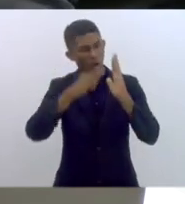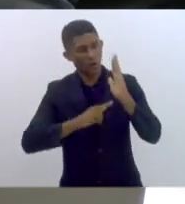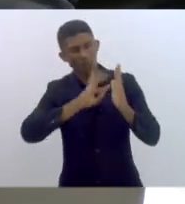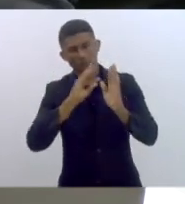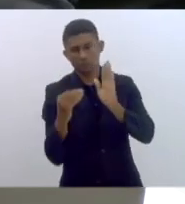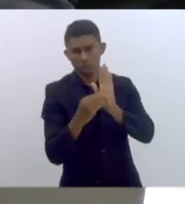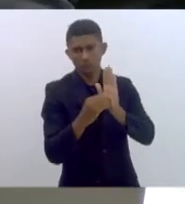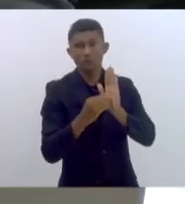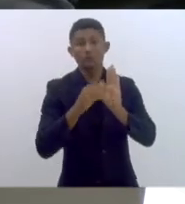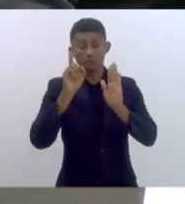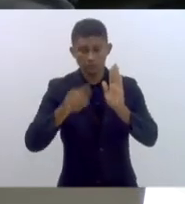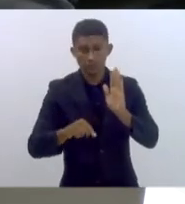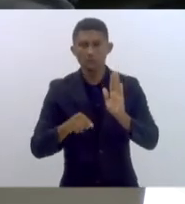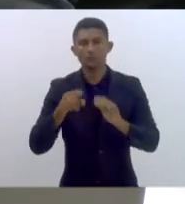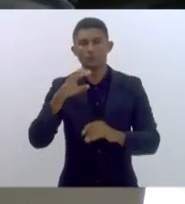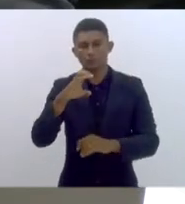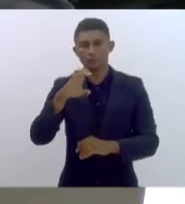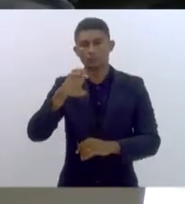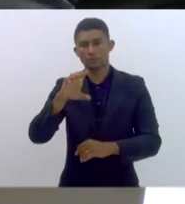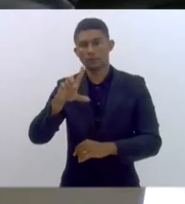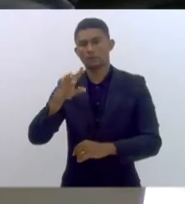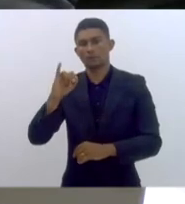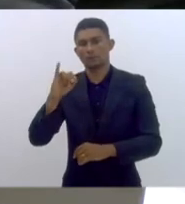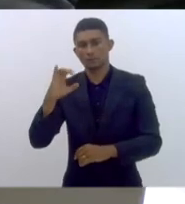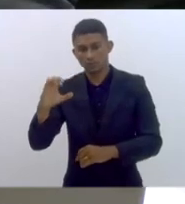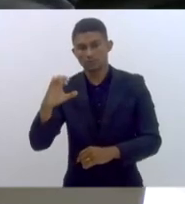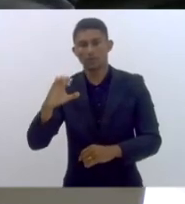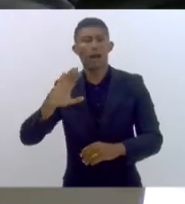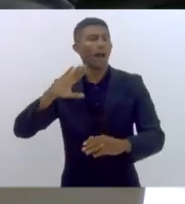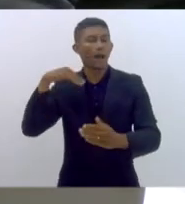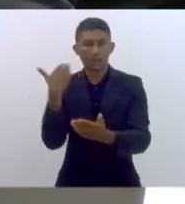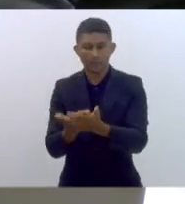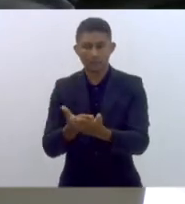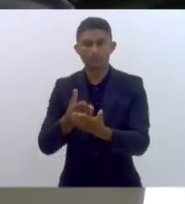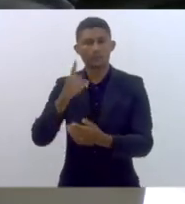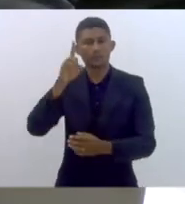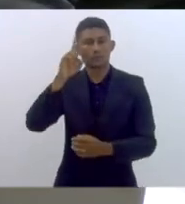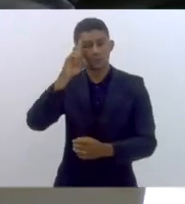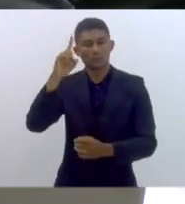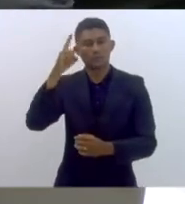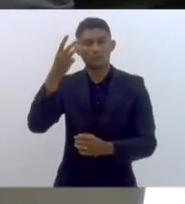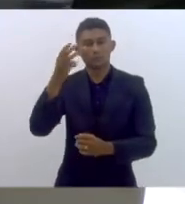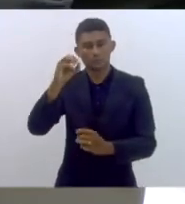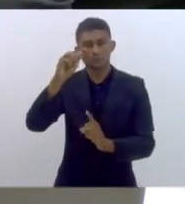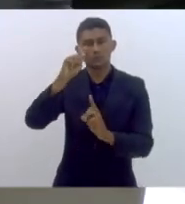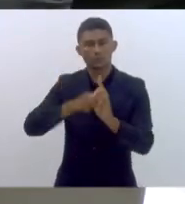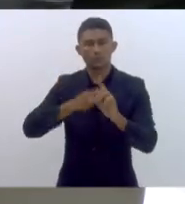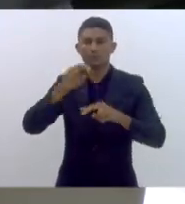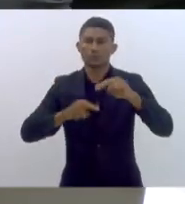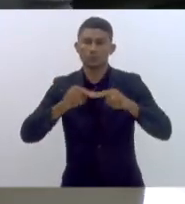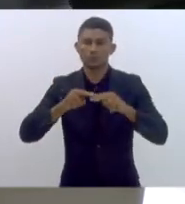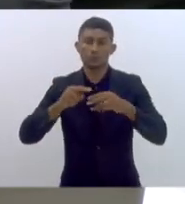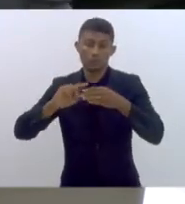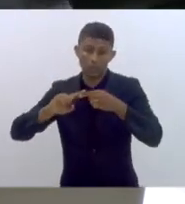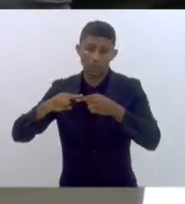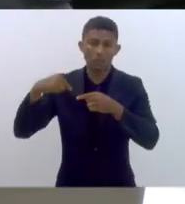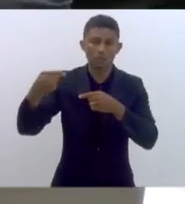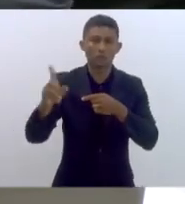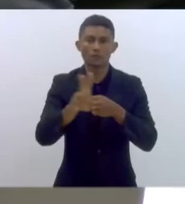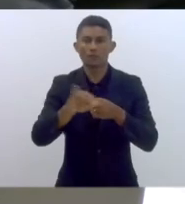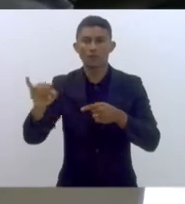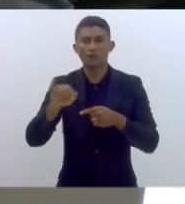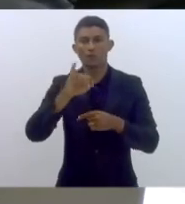via Selic até a assinatura do contrato, até 30 de junho. De 30 de junho para frente, vai ser IPCA mais 4 teto